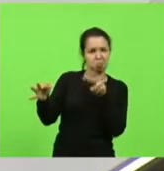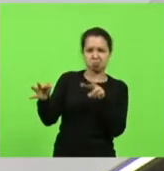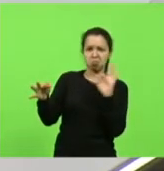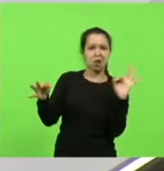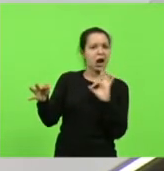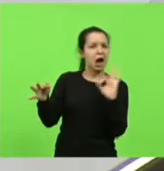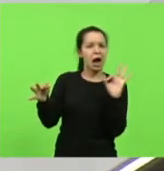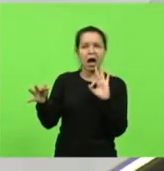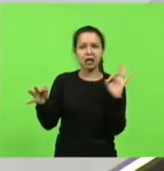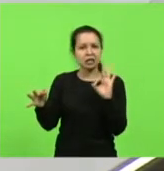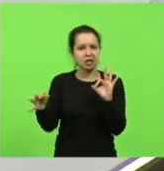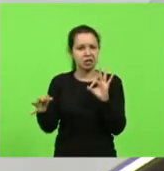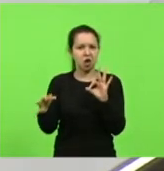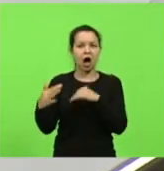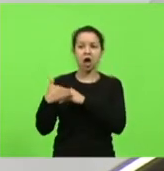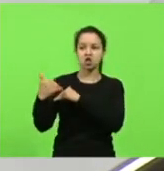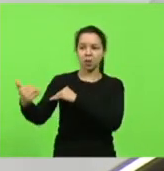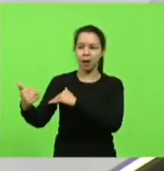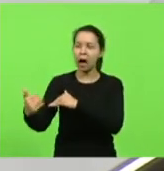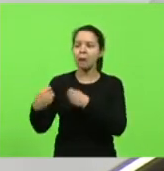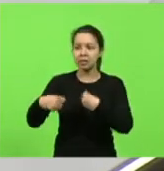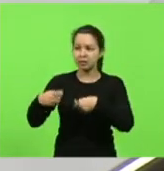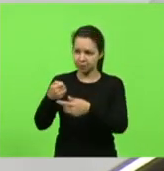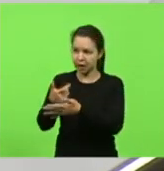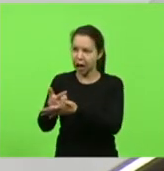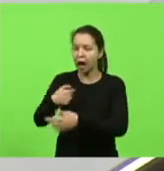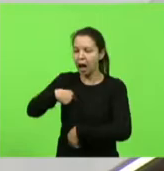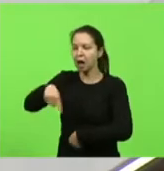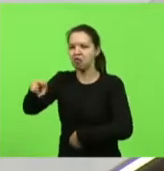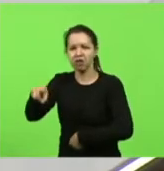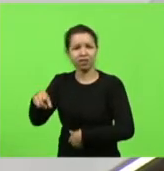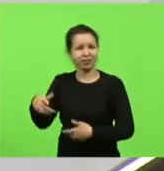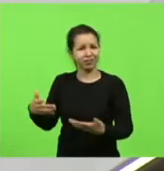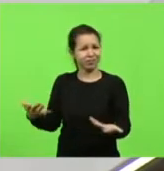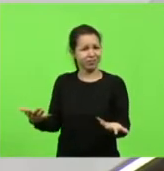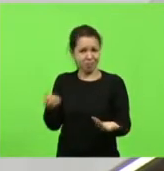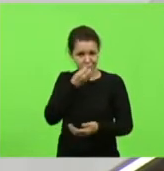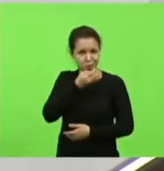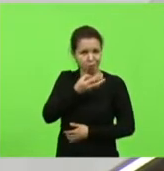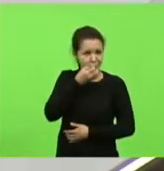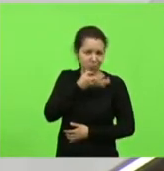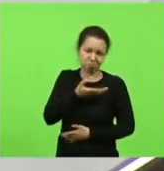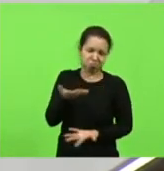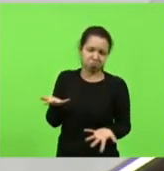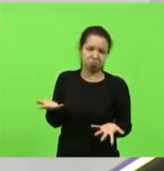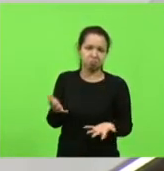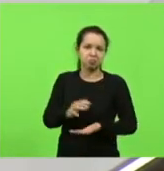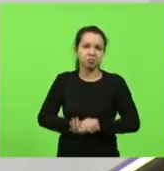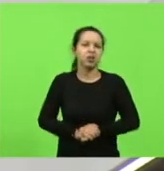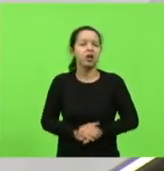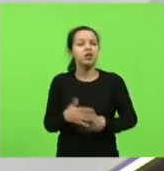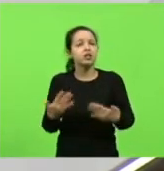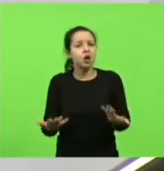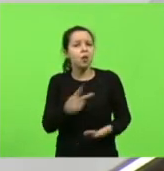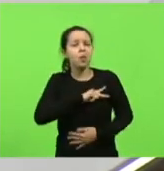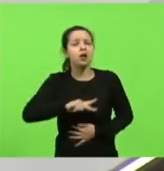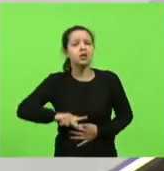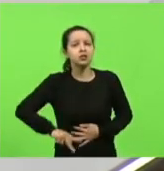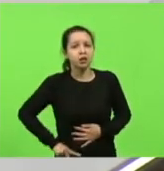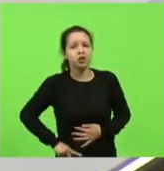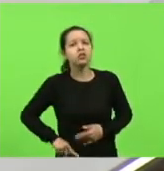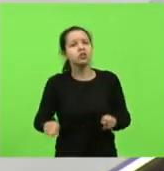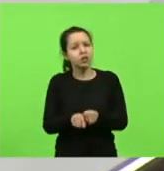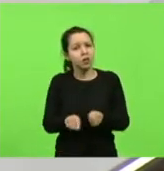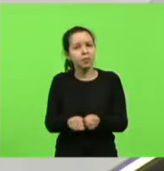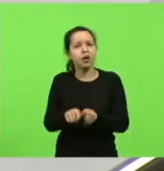chamados só na hora de passar o cartão, eu não vejo vantagem nenhuma. Senhor presidente, eu também quero deixar aqui também